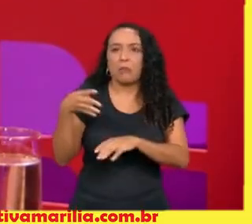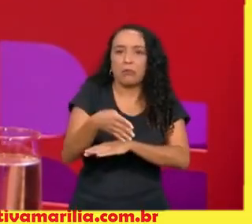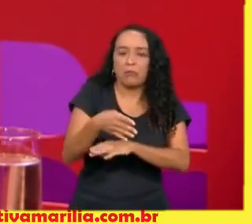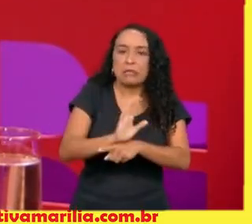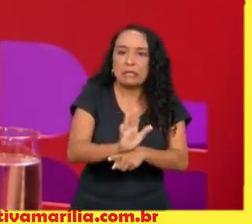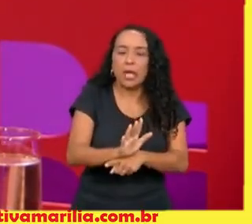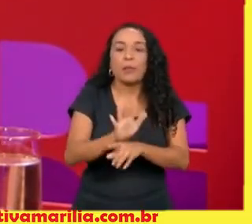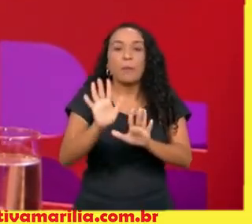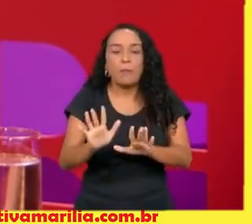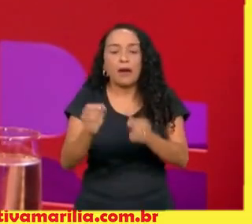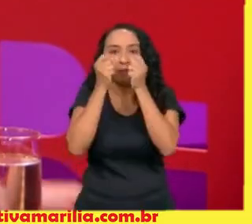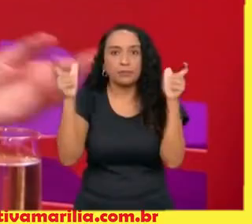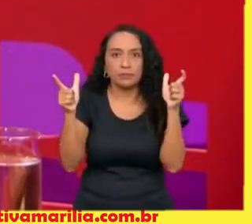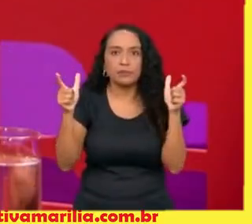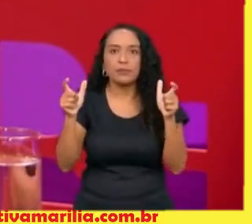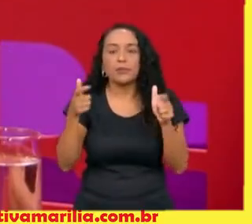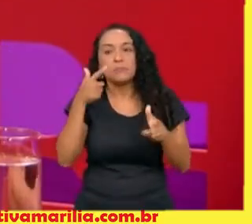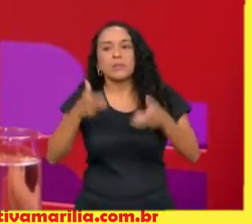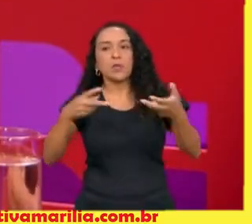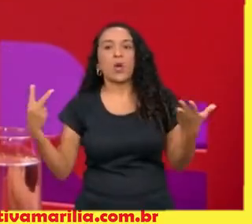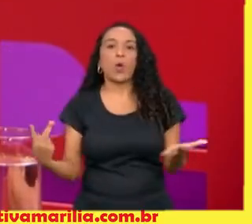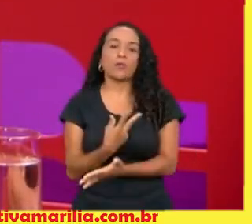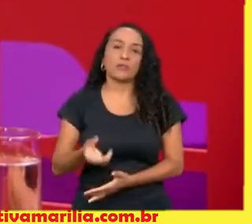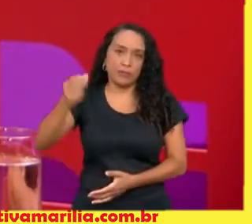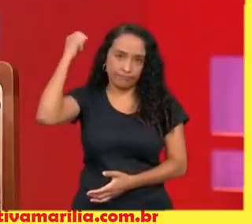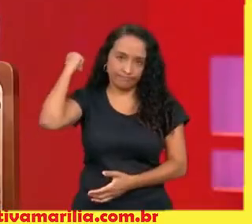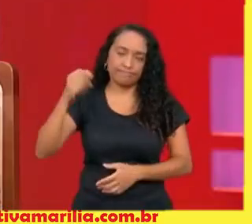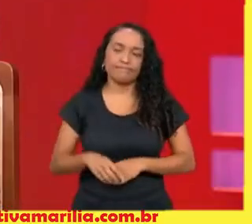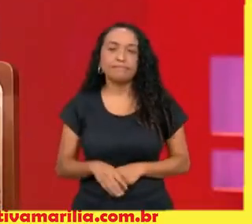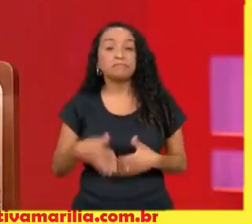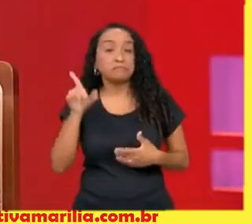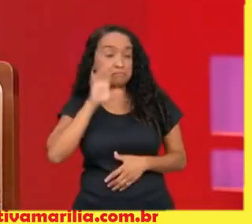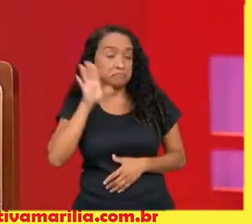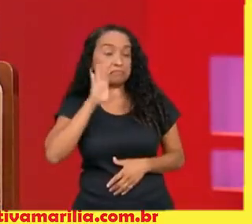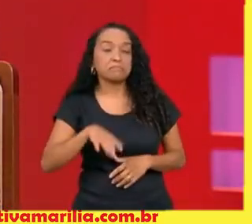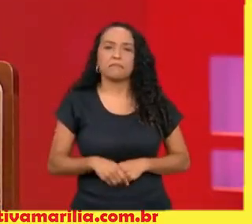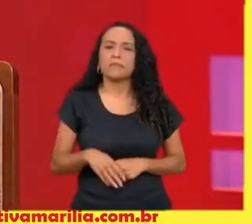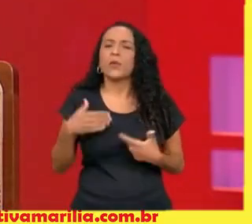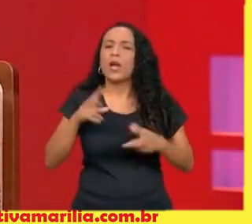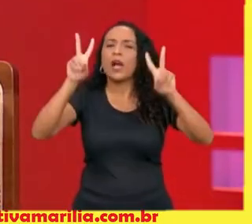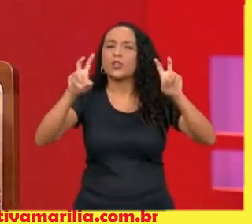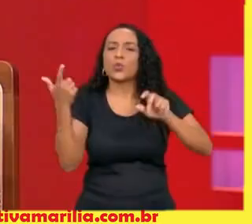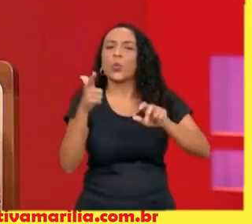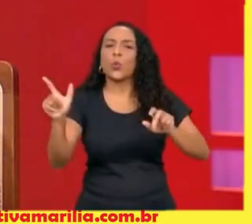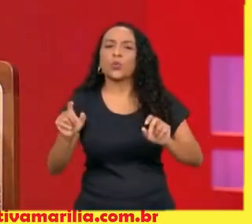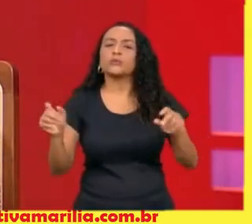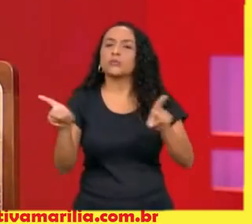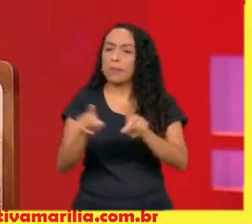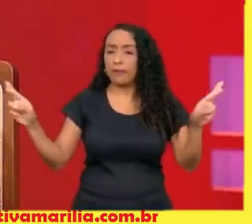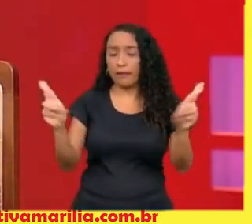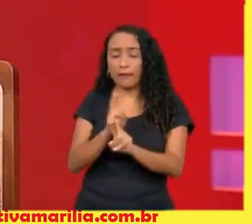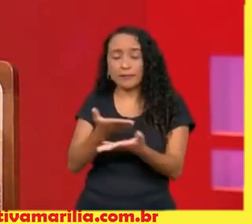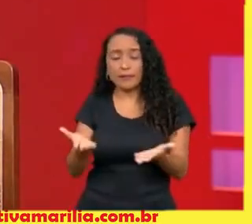mas acorde para o que aconteceu, né? Legal. Eu queria entrar no outro assunto que tem uma relação com isso